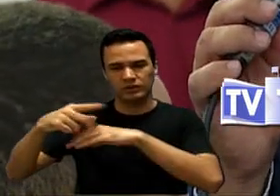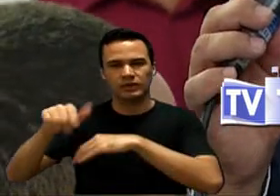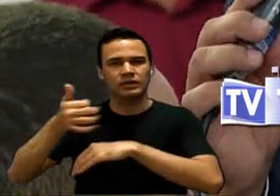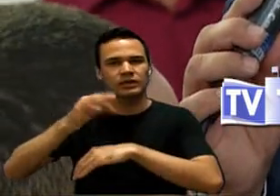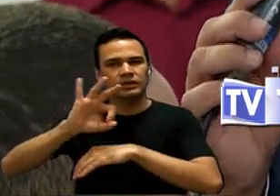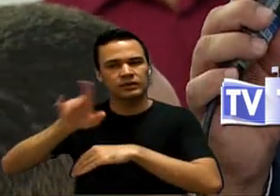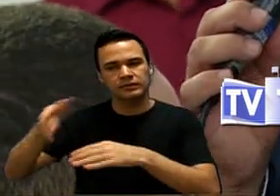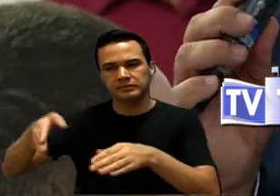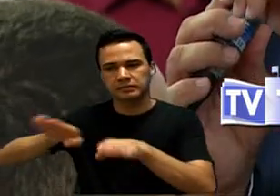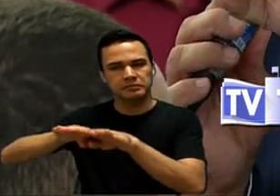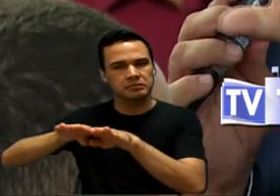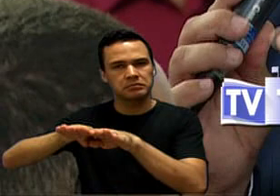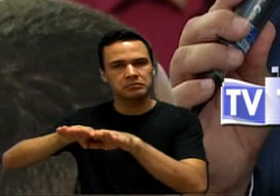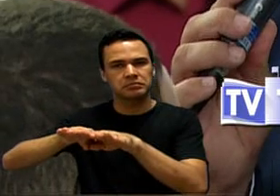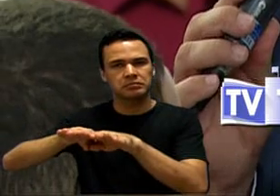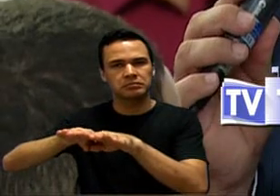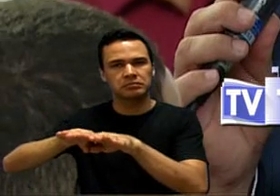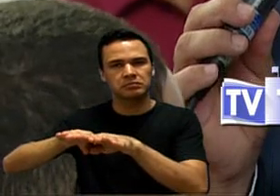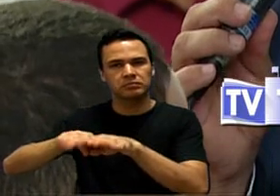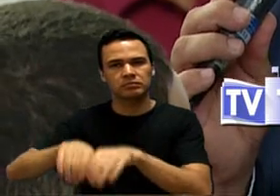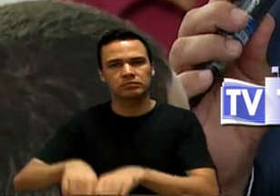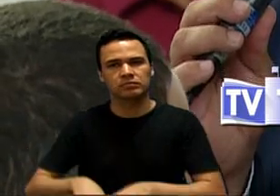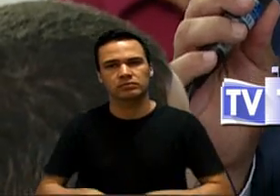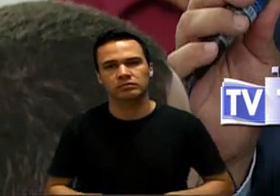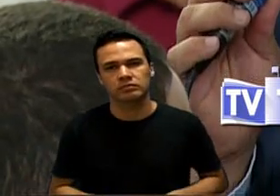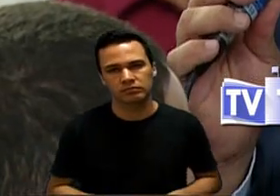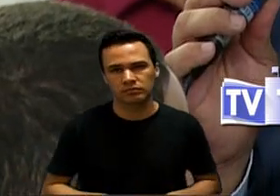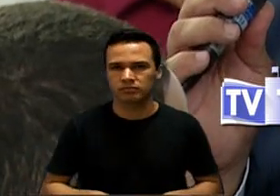para deixar fechado, né,